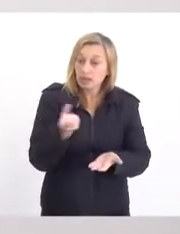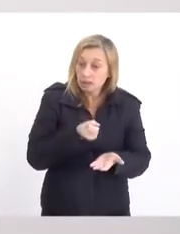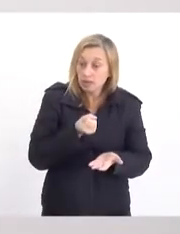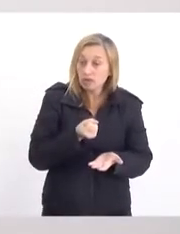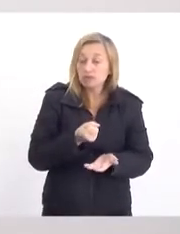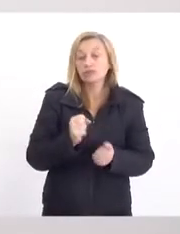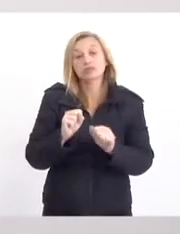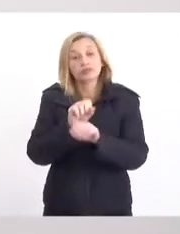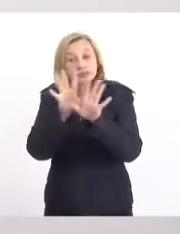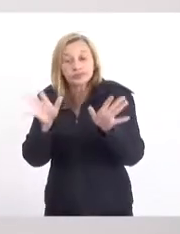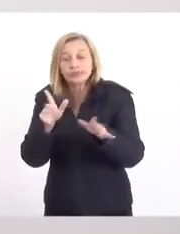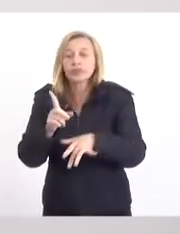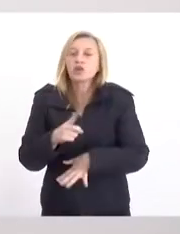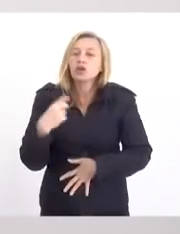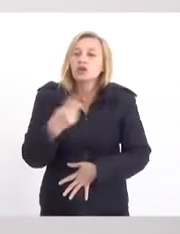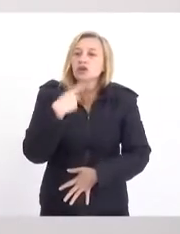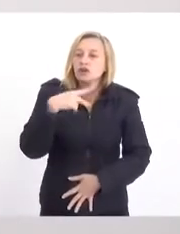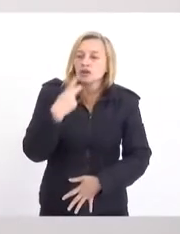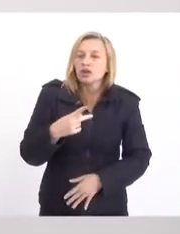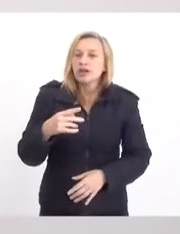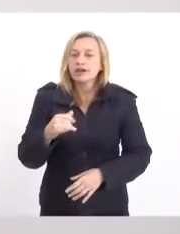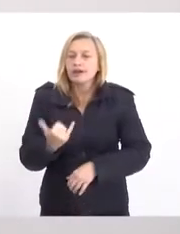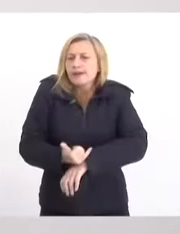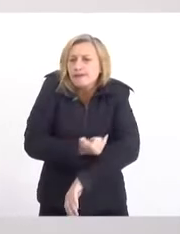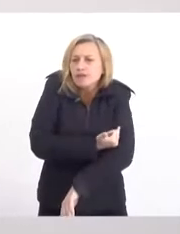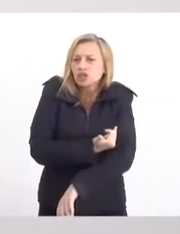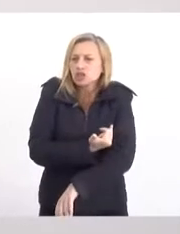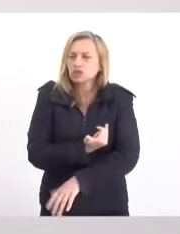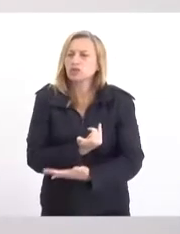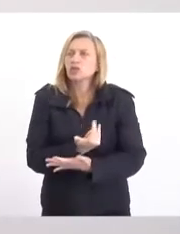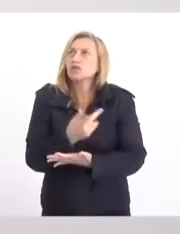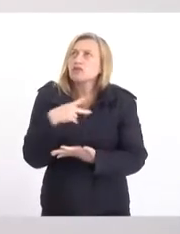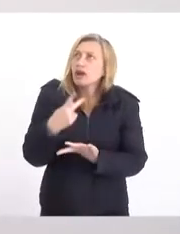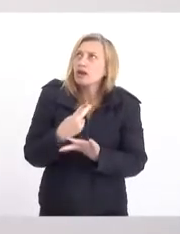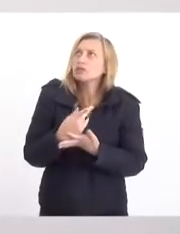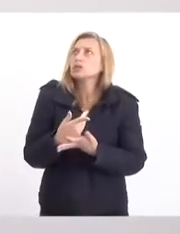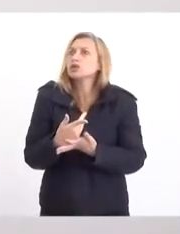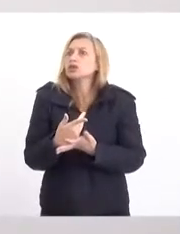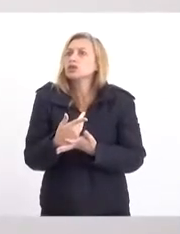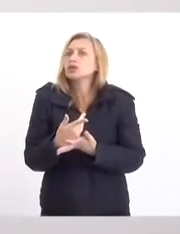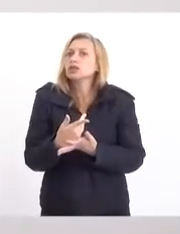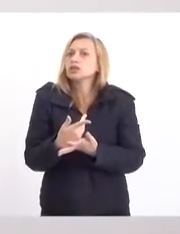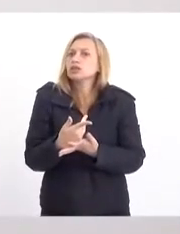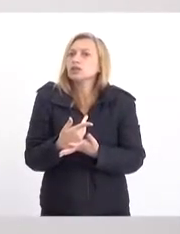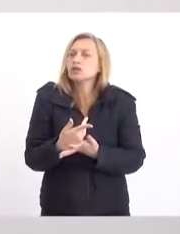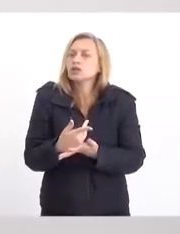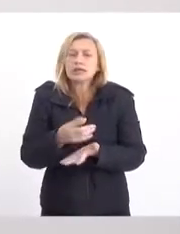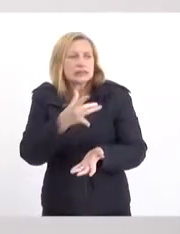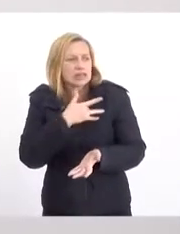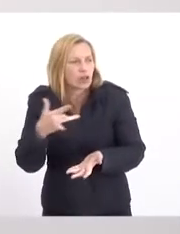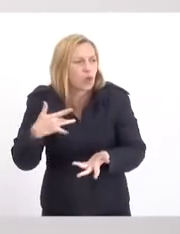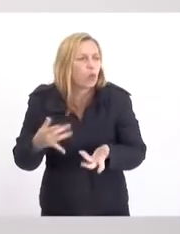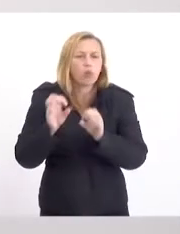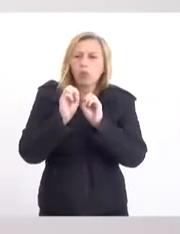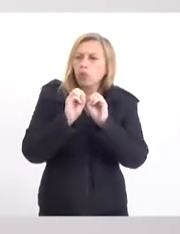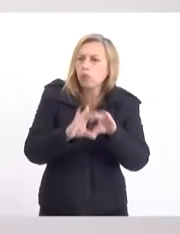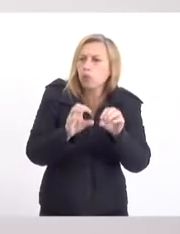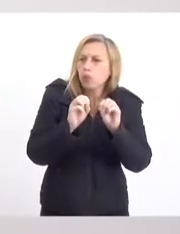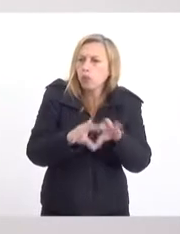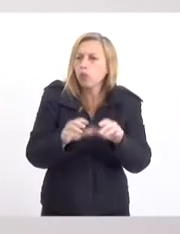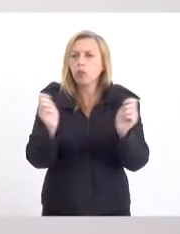claro, quando a gente fala de infraestrutura, quando a gente fala de saúde, educação